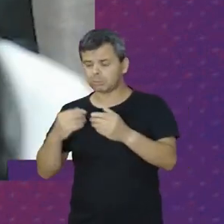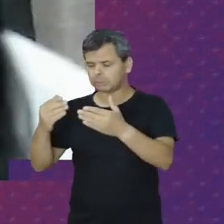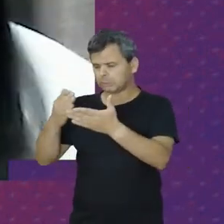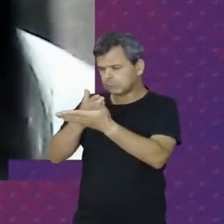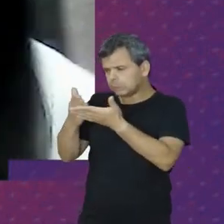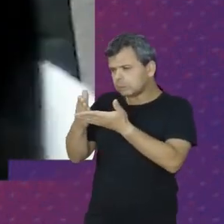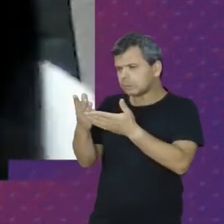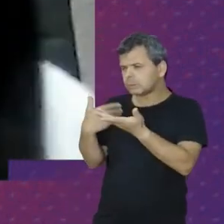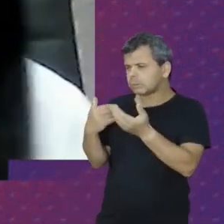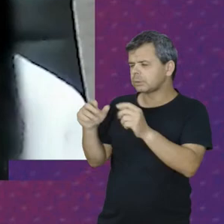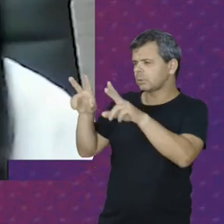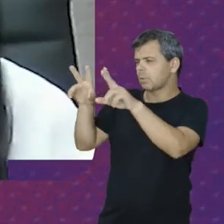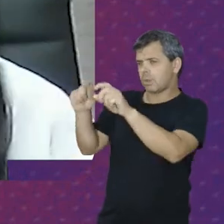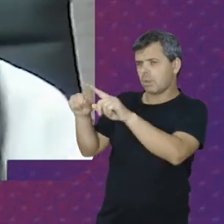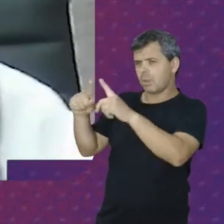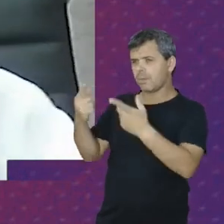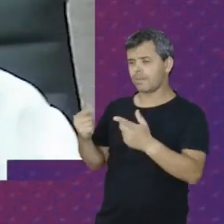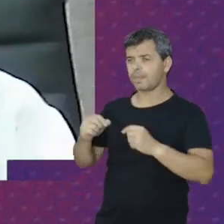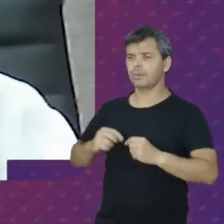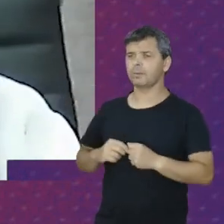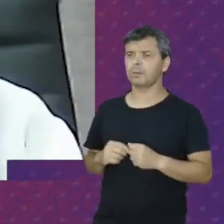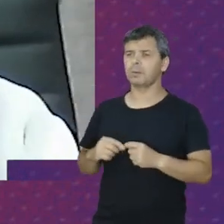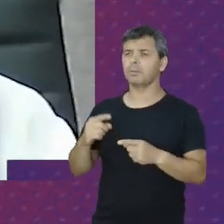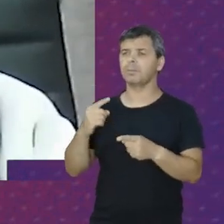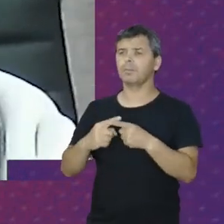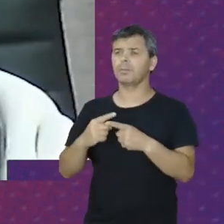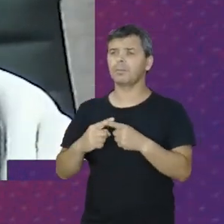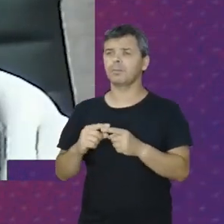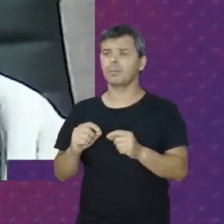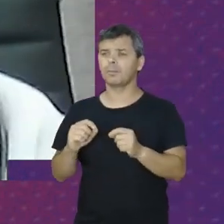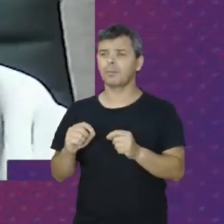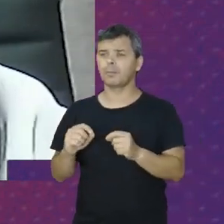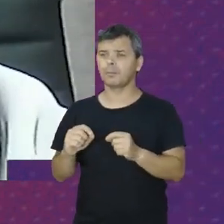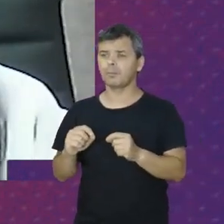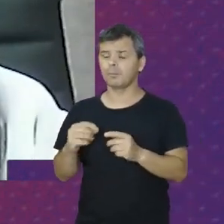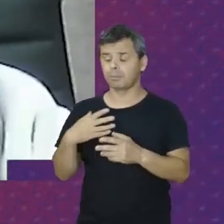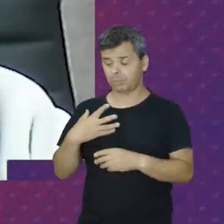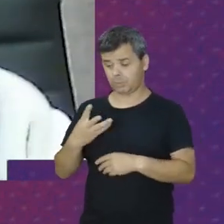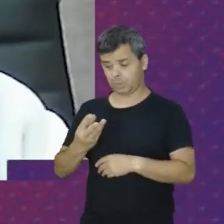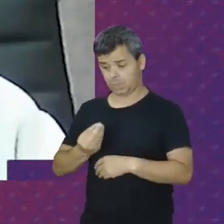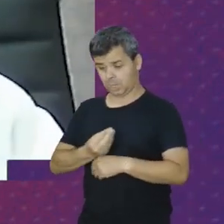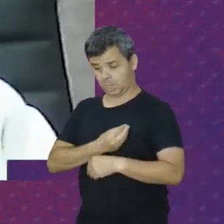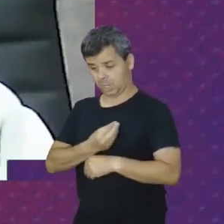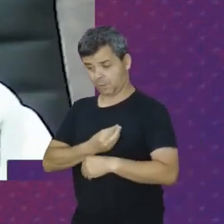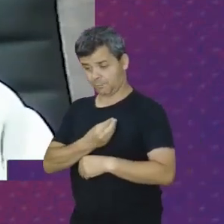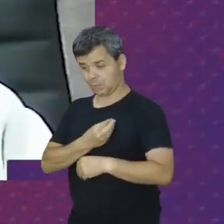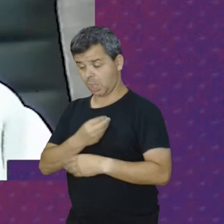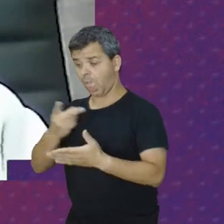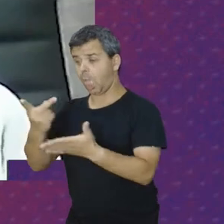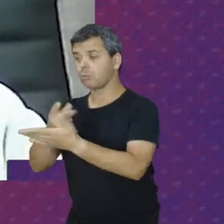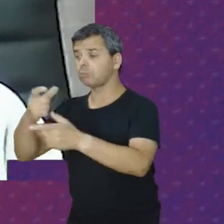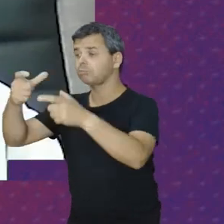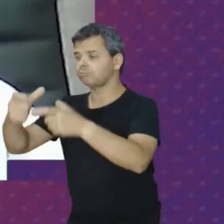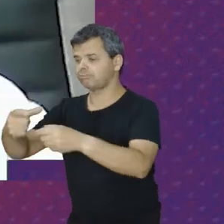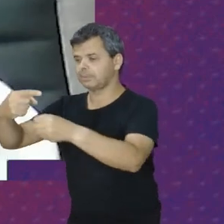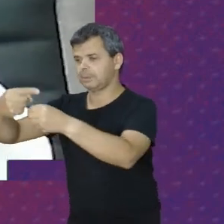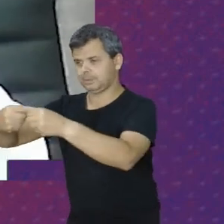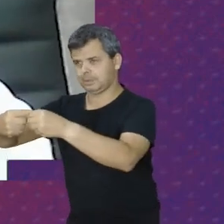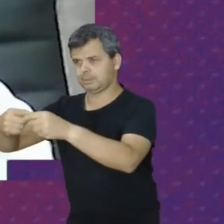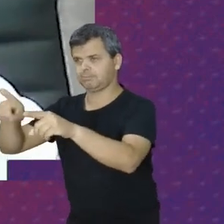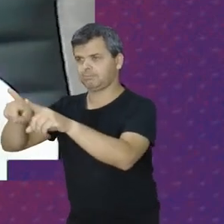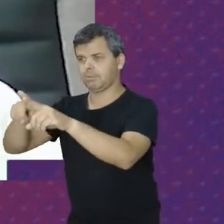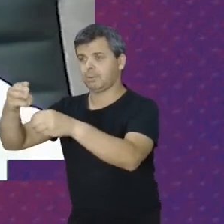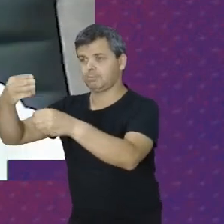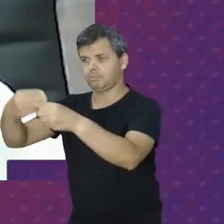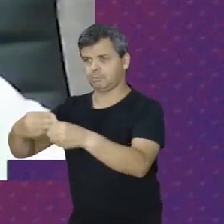começar tratando desse assunto para vocês, porque a vida acontece nas cidades, nos municípios.